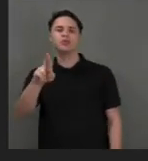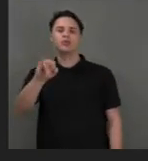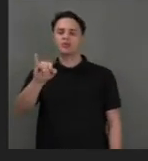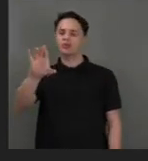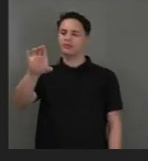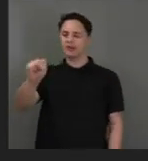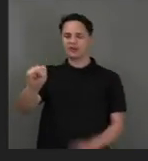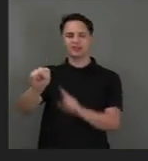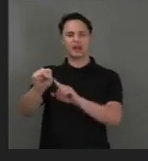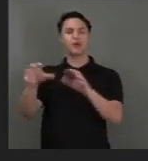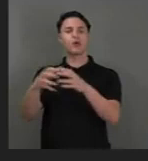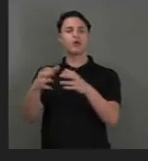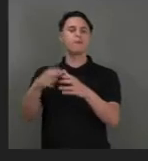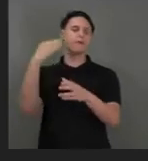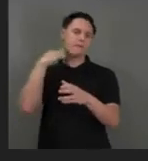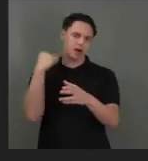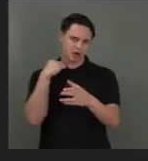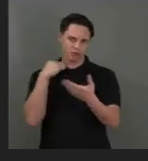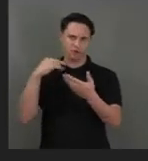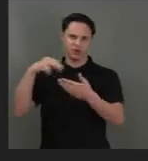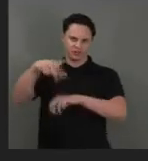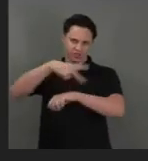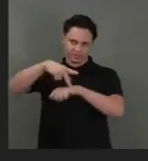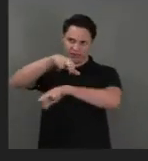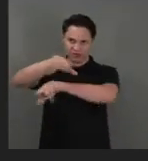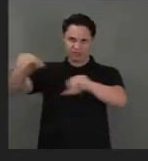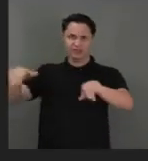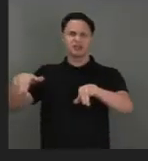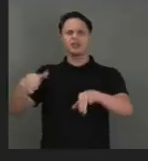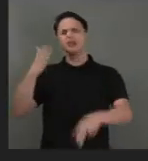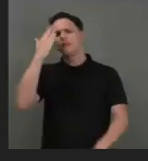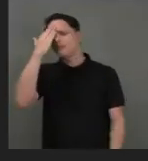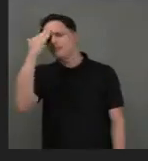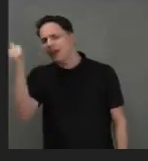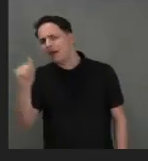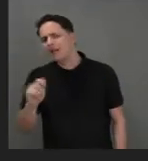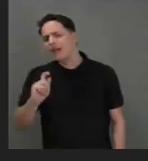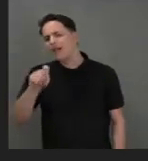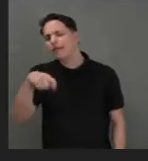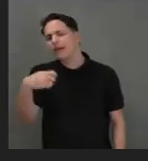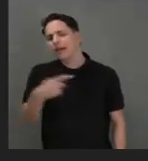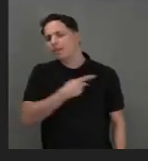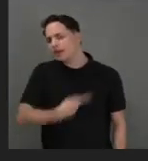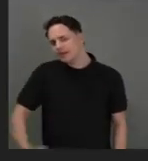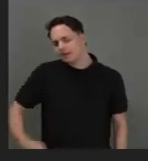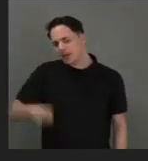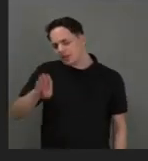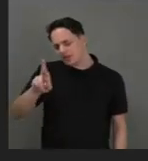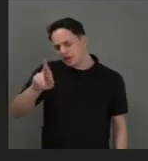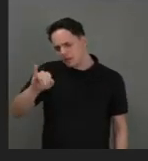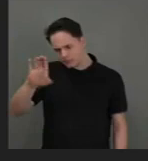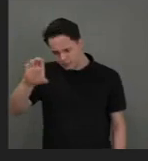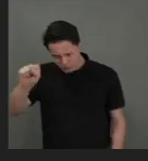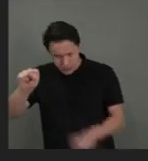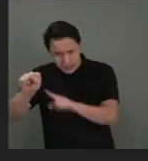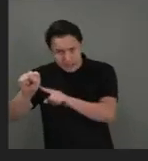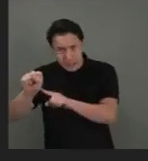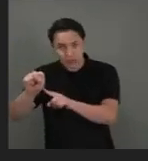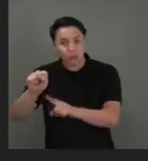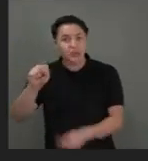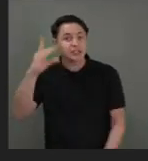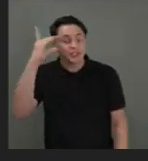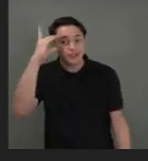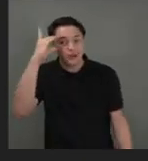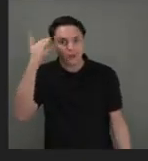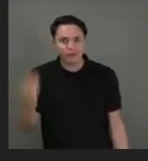Rousseff, do PT. Mas, apesar disso, o candidato Javier Milei, da coalizão La